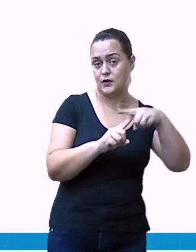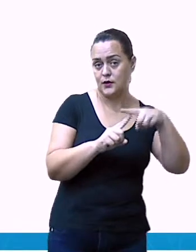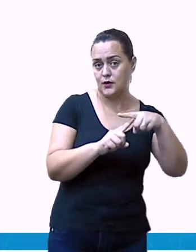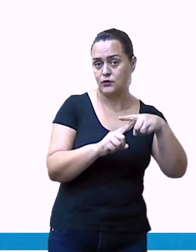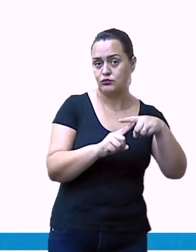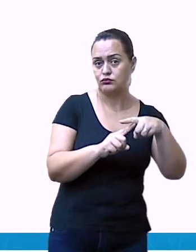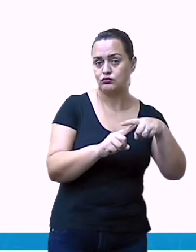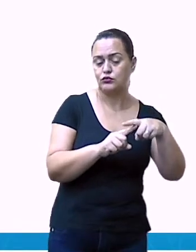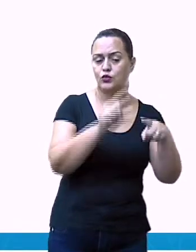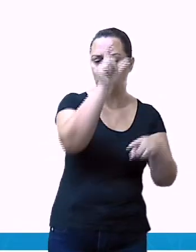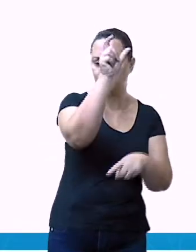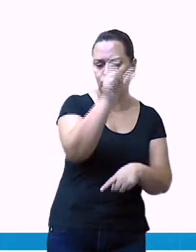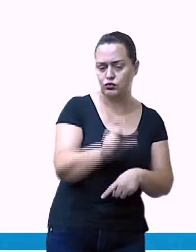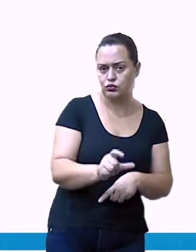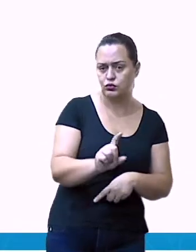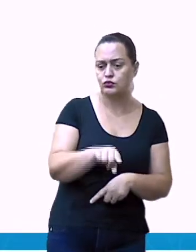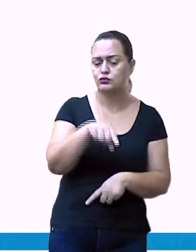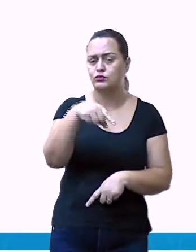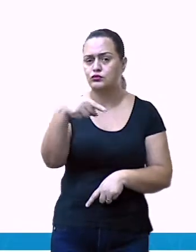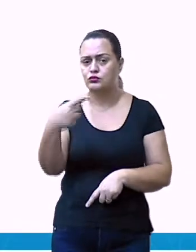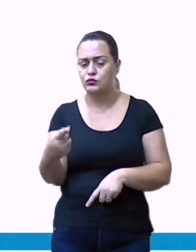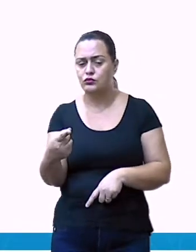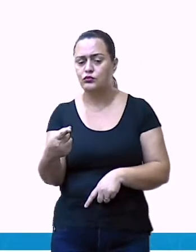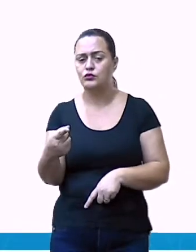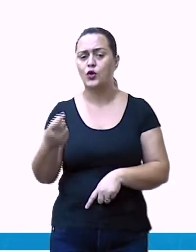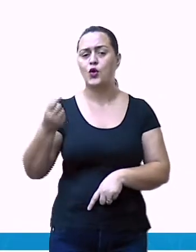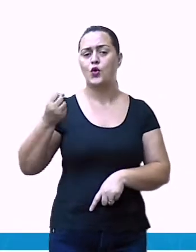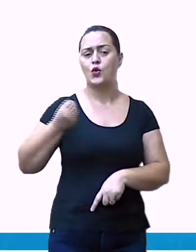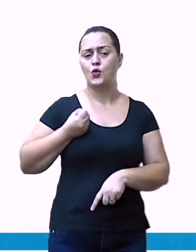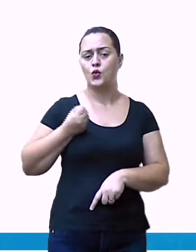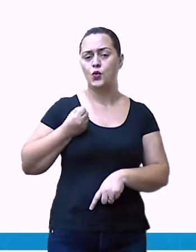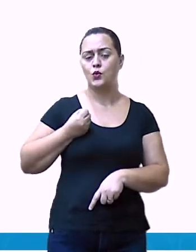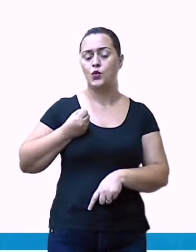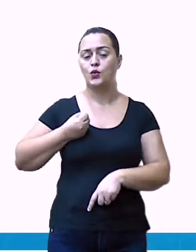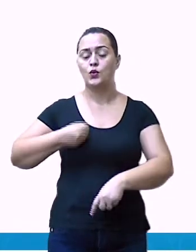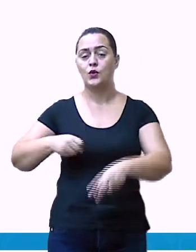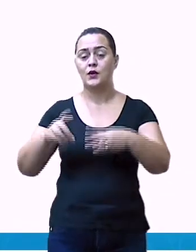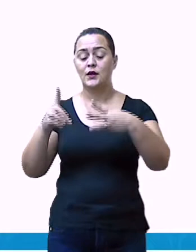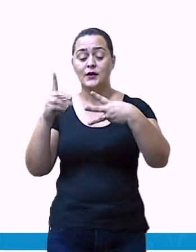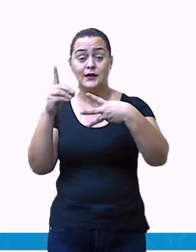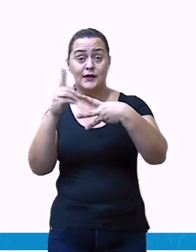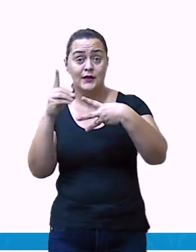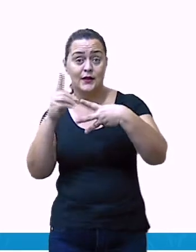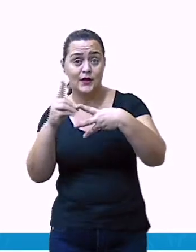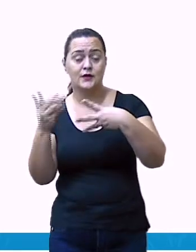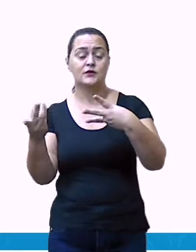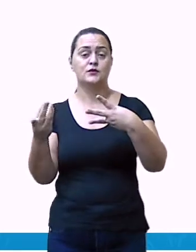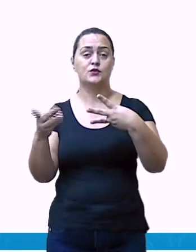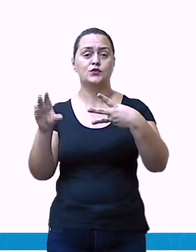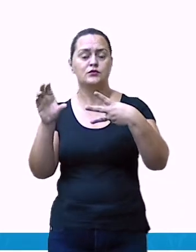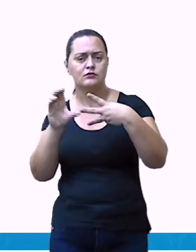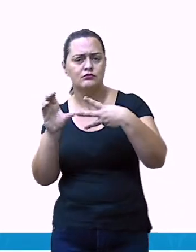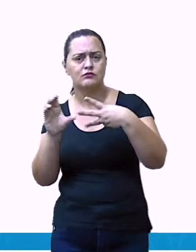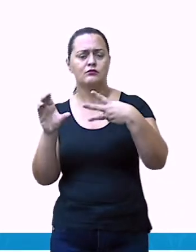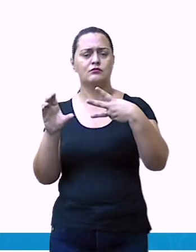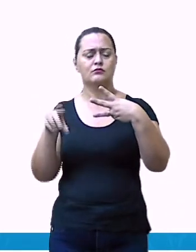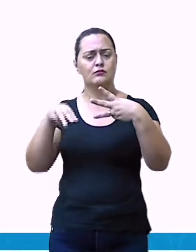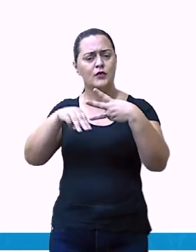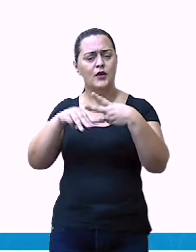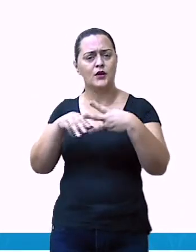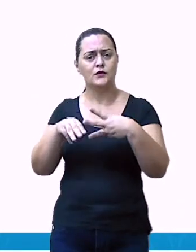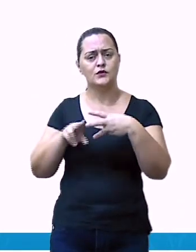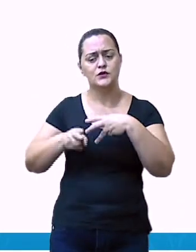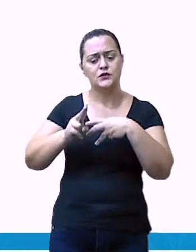décimos com décimos, centésimos com centésimos e assim sucessivamente. Em